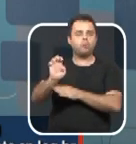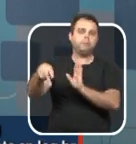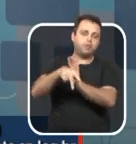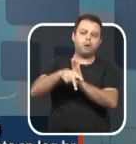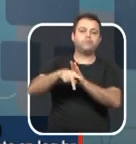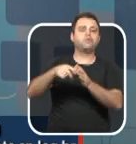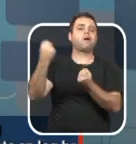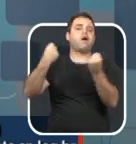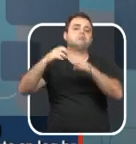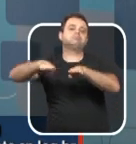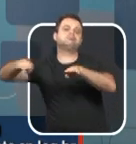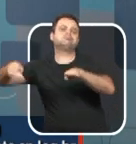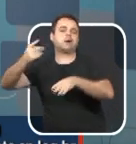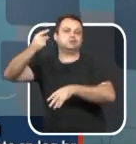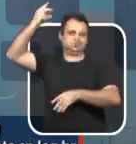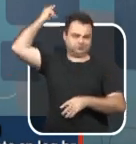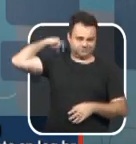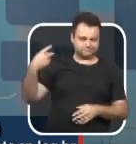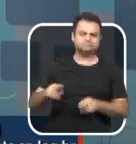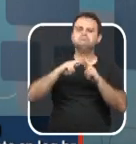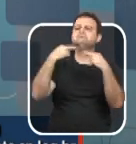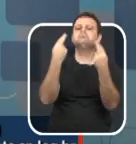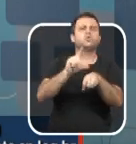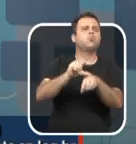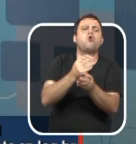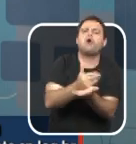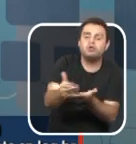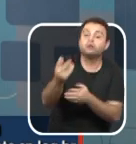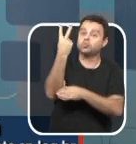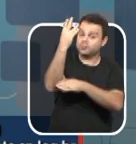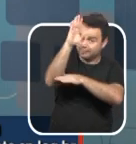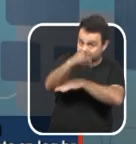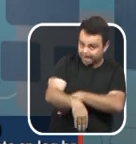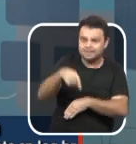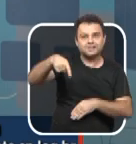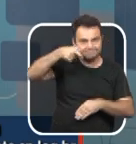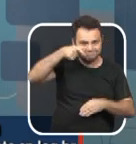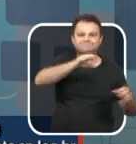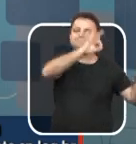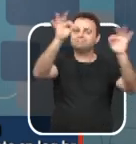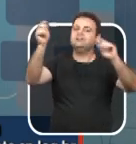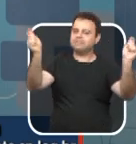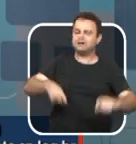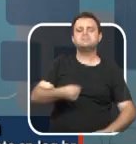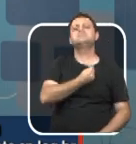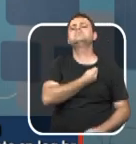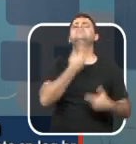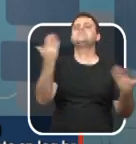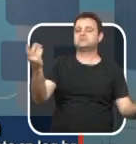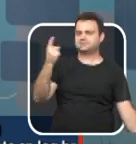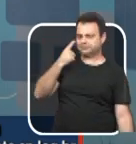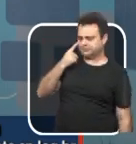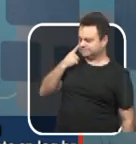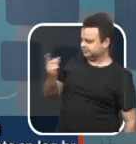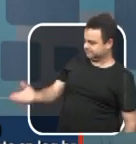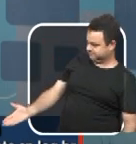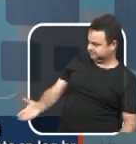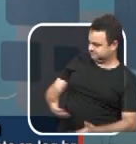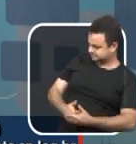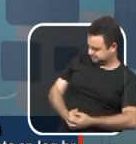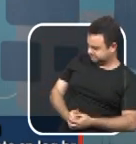a Sessão começa às 2 horas da tarde e tem transmissão ao vivo pela TV Câmara canal 4 net Claro